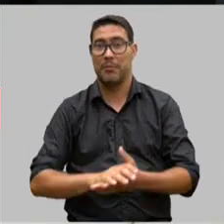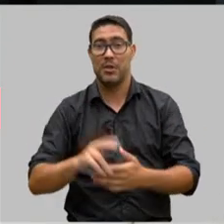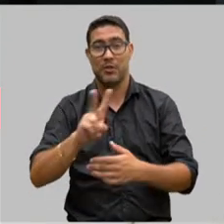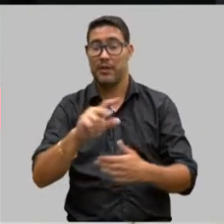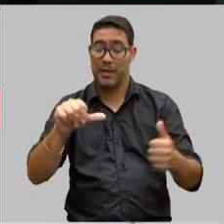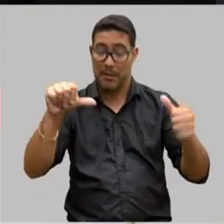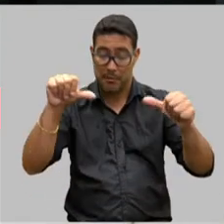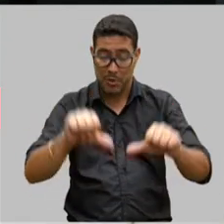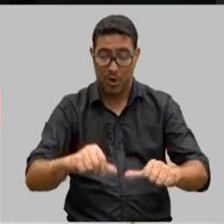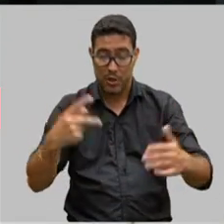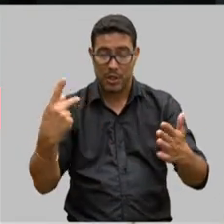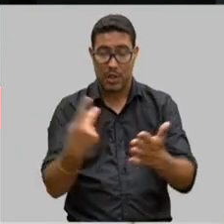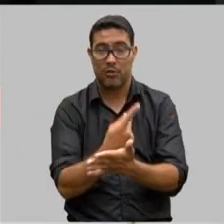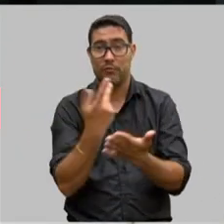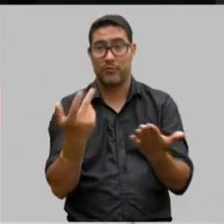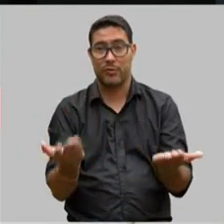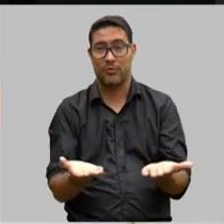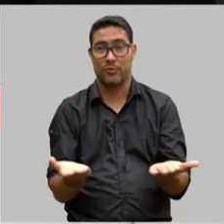hoje.